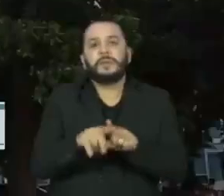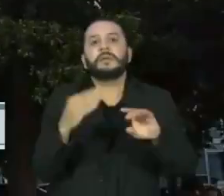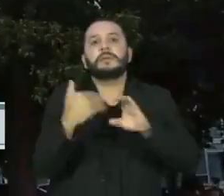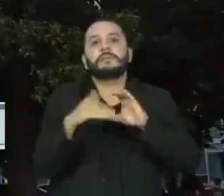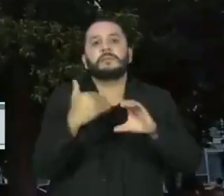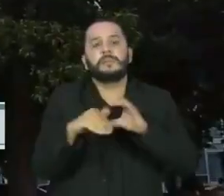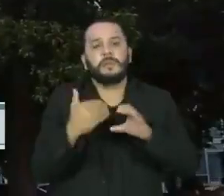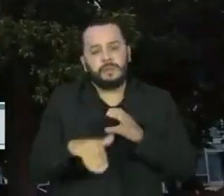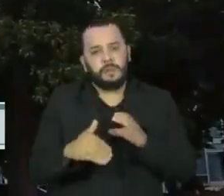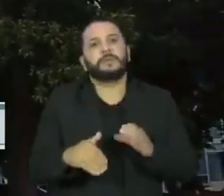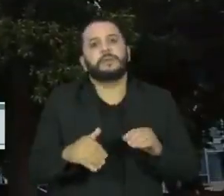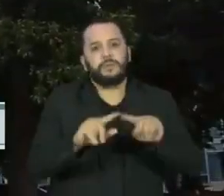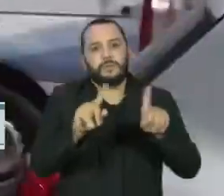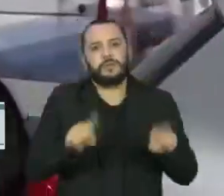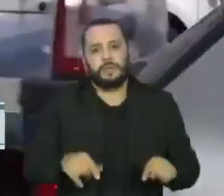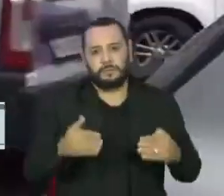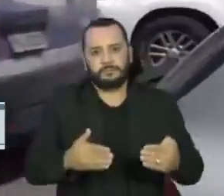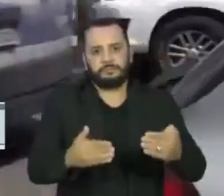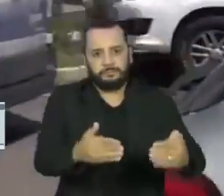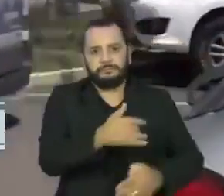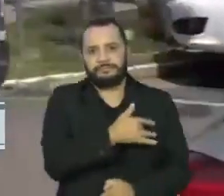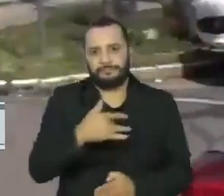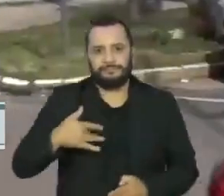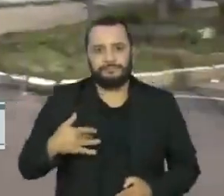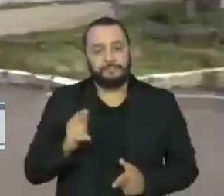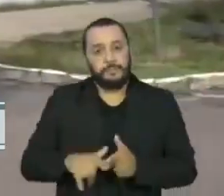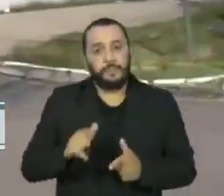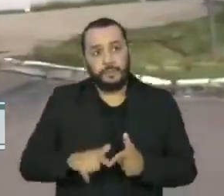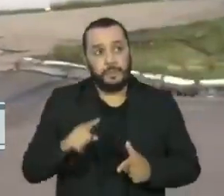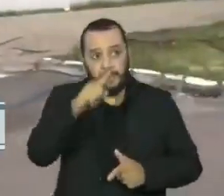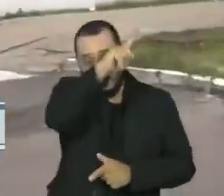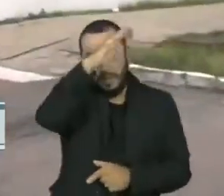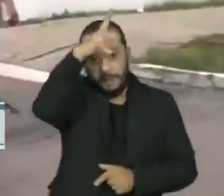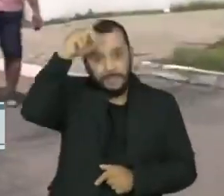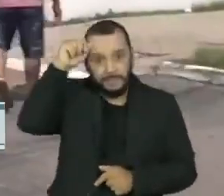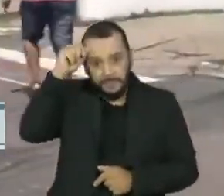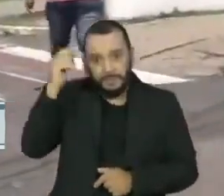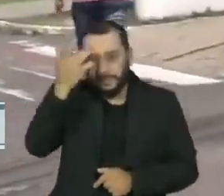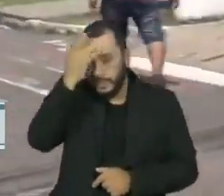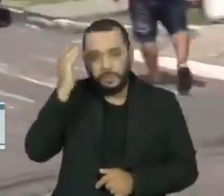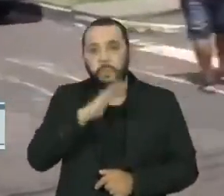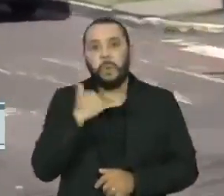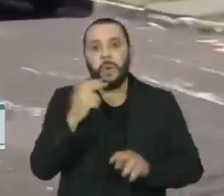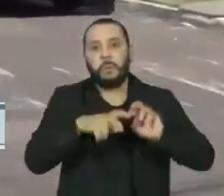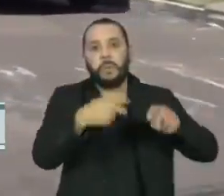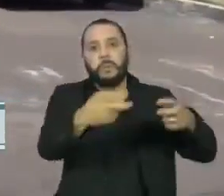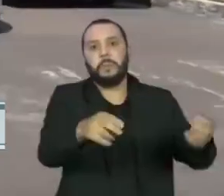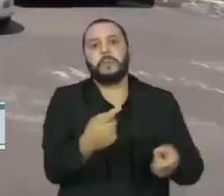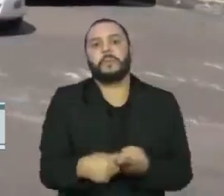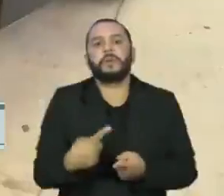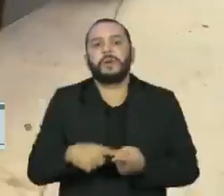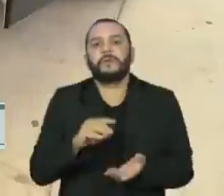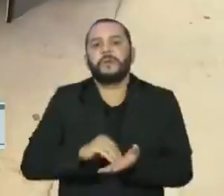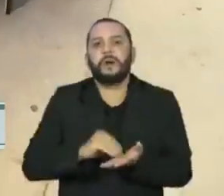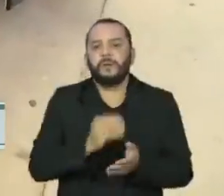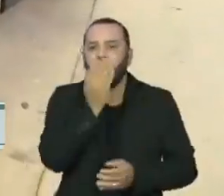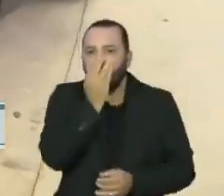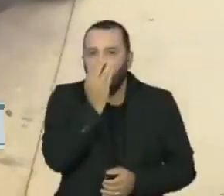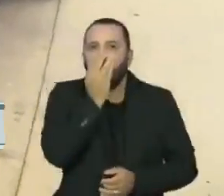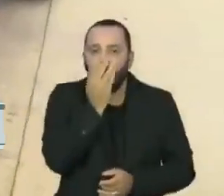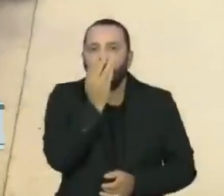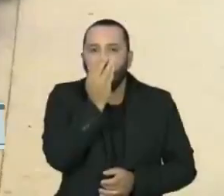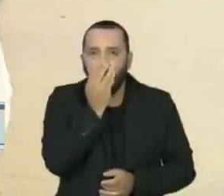de funcionários do Ministério da Saúde na crise do Amazonas pessoas chegaram a morrer por falta de oxigênio